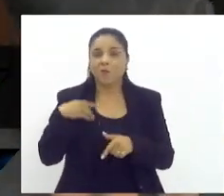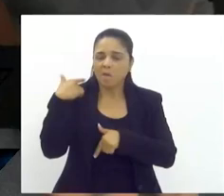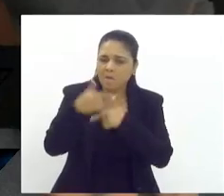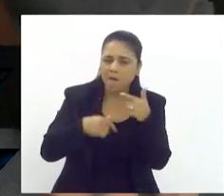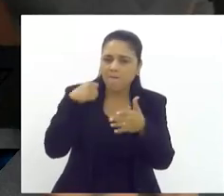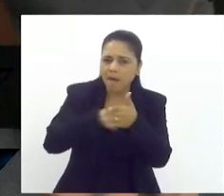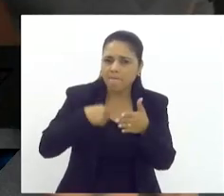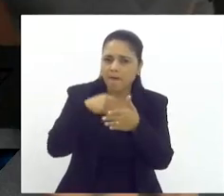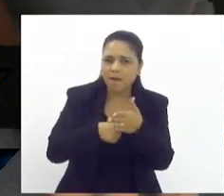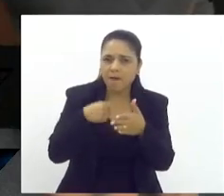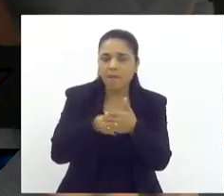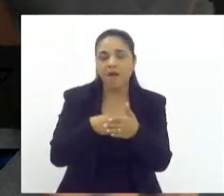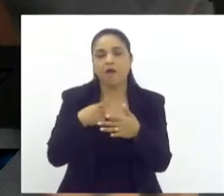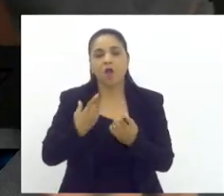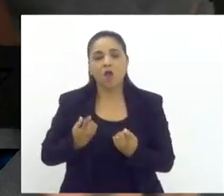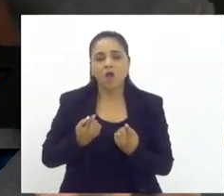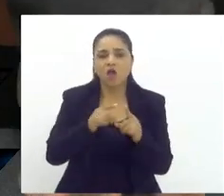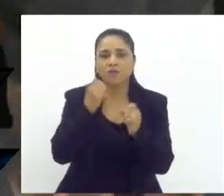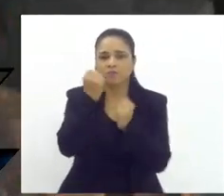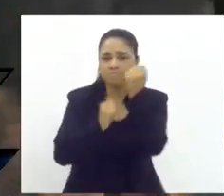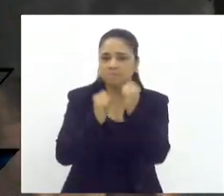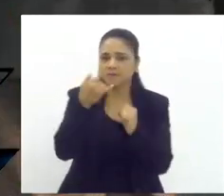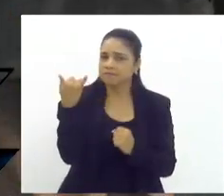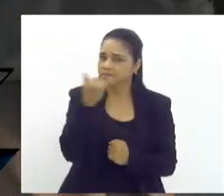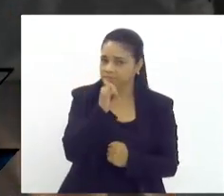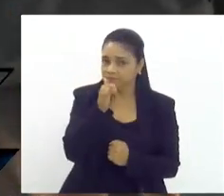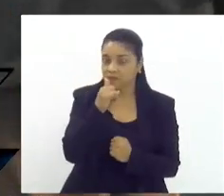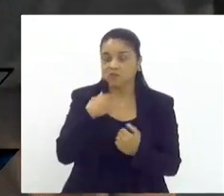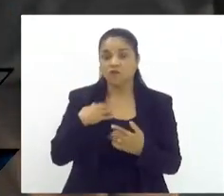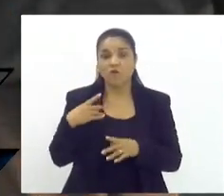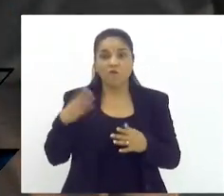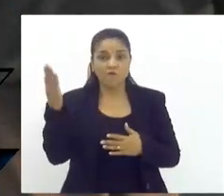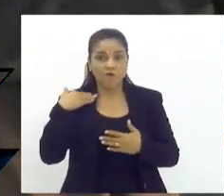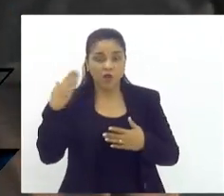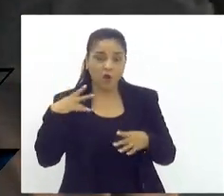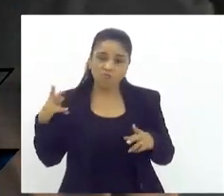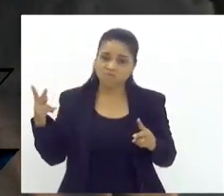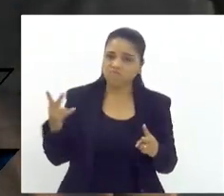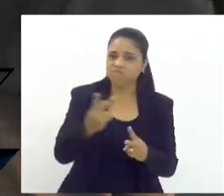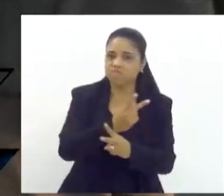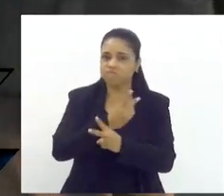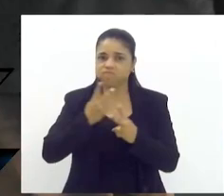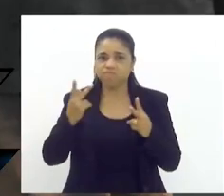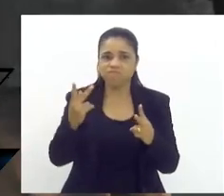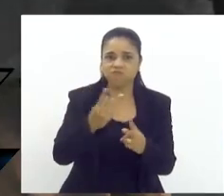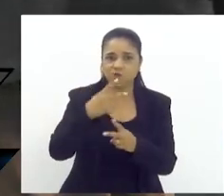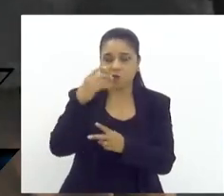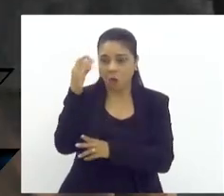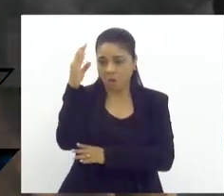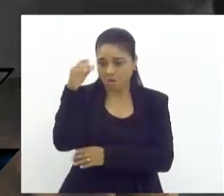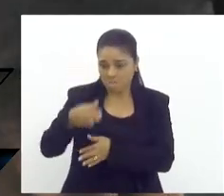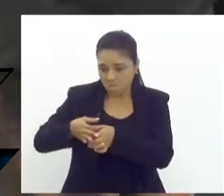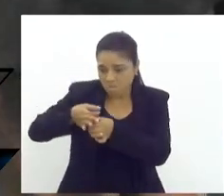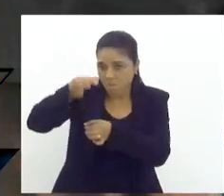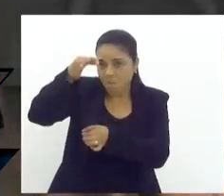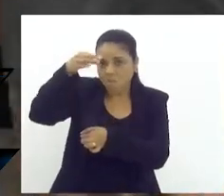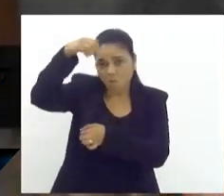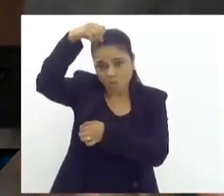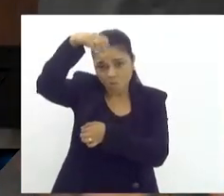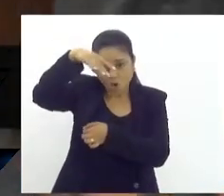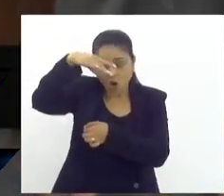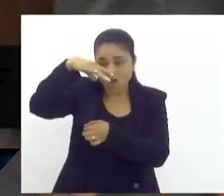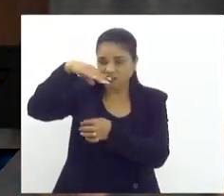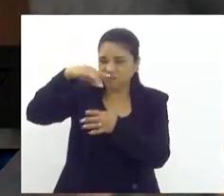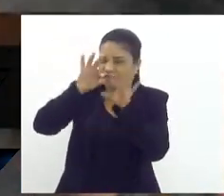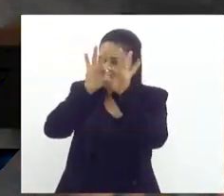as concessionárias de energia chega no verão vem as ventanias e os postes ficam parecendo uma casa de abelha de tanto filho